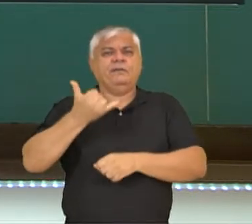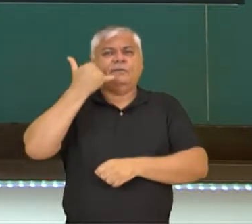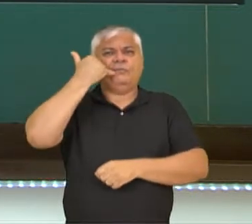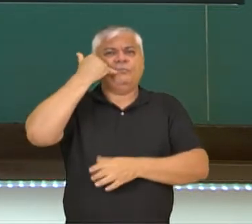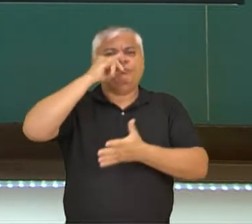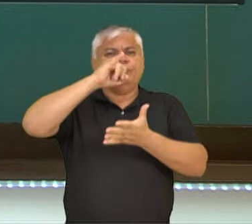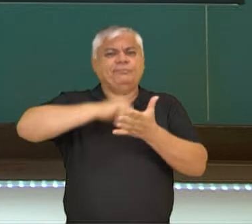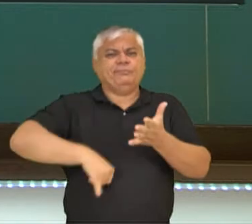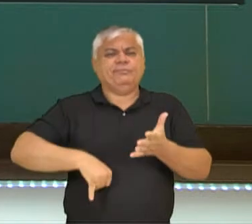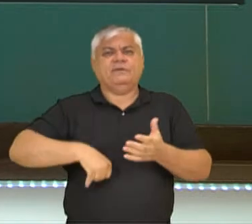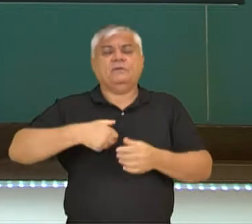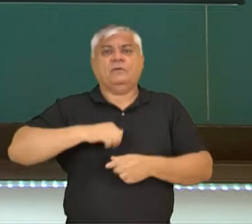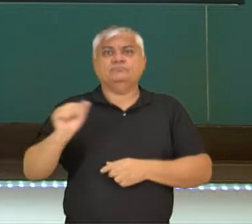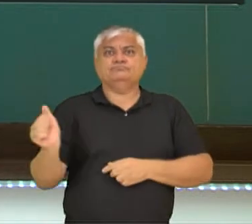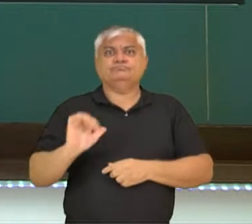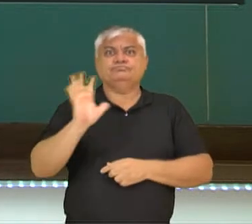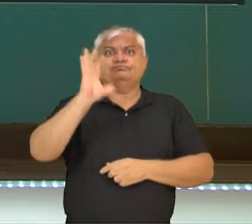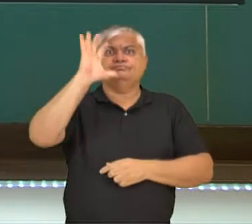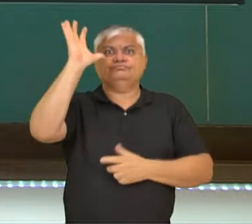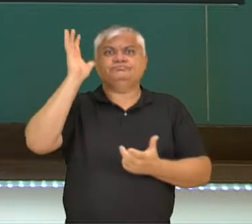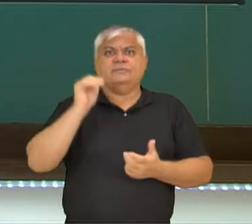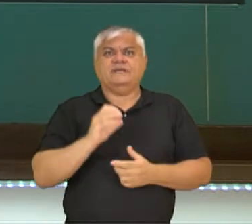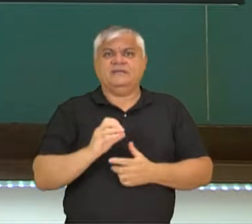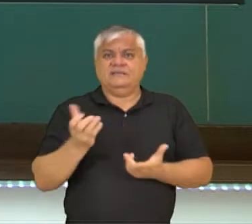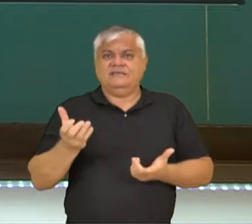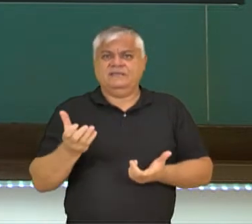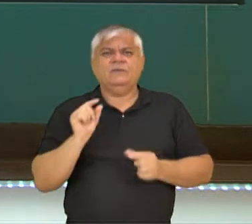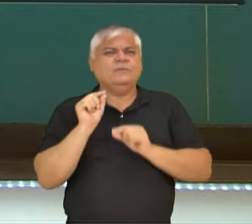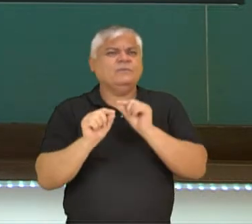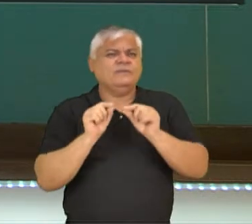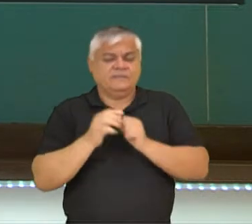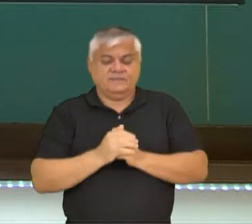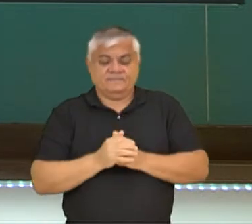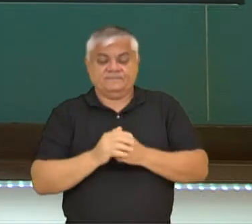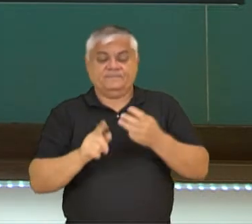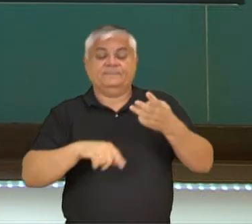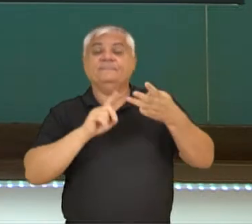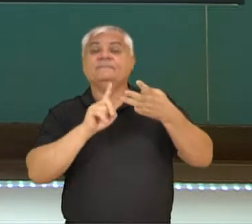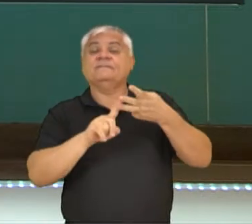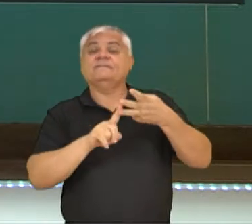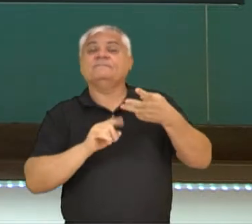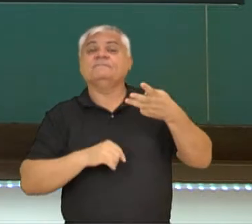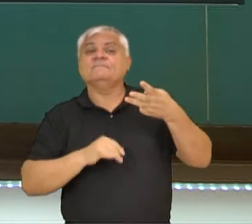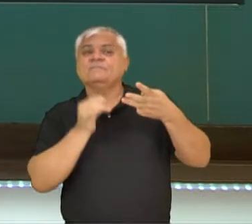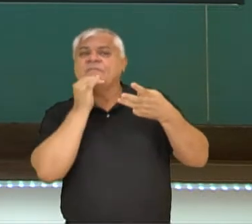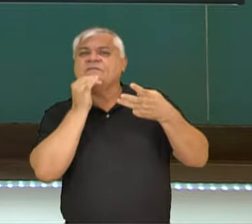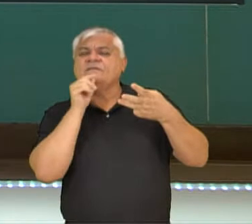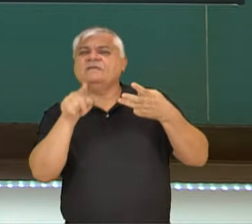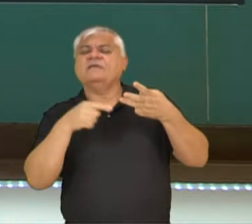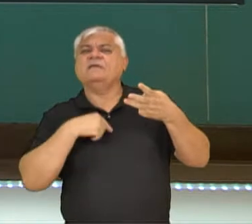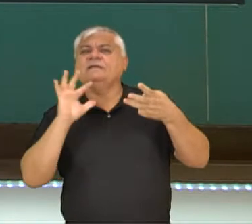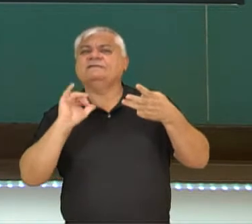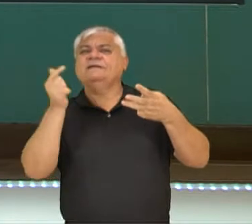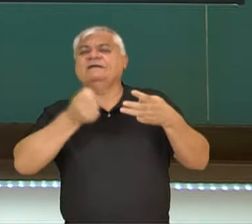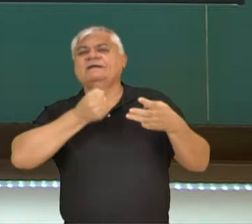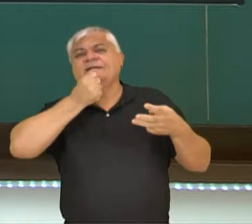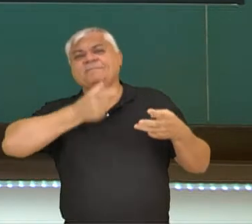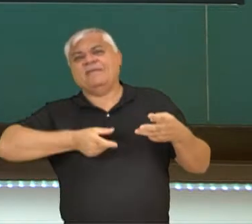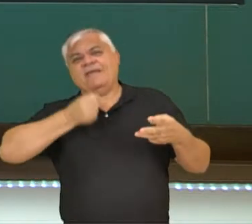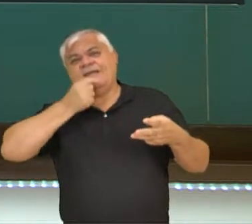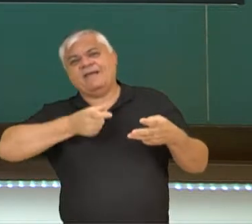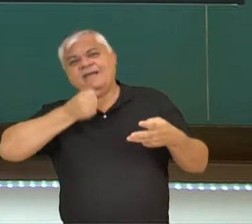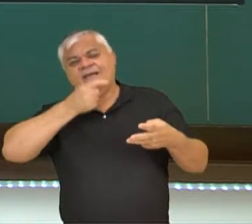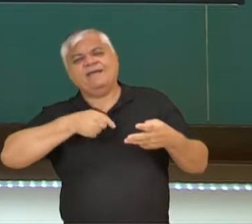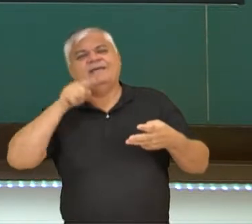telefone vem com cifras incríveis. E a terceira questão, o que causa humor? Ou seja, o que